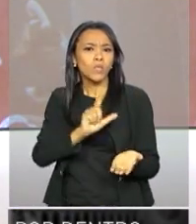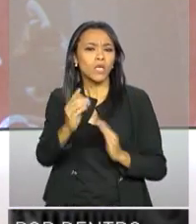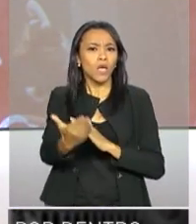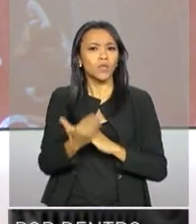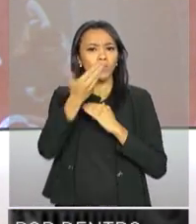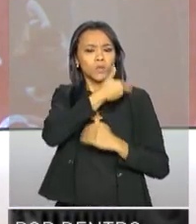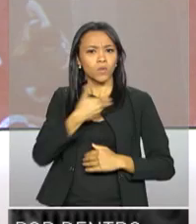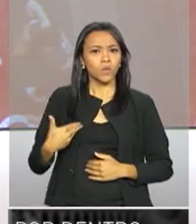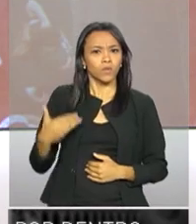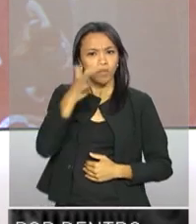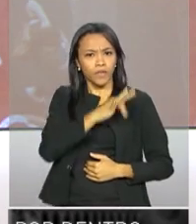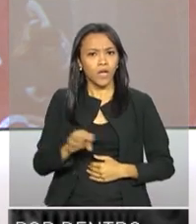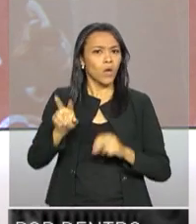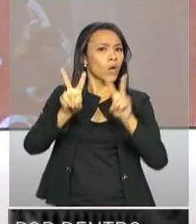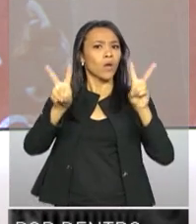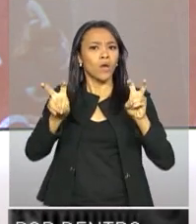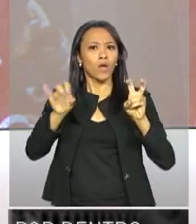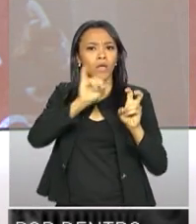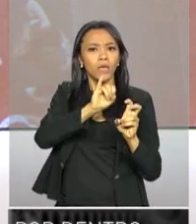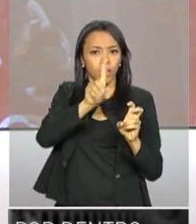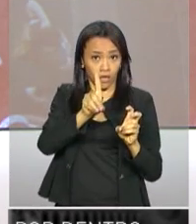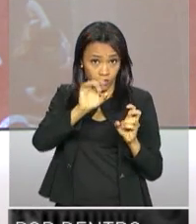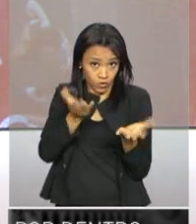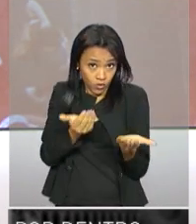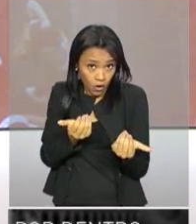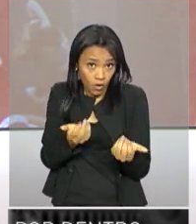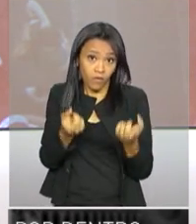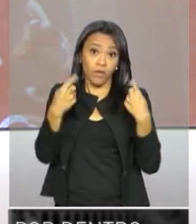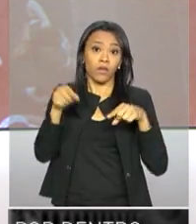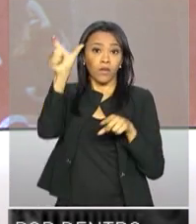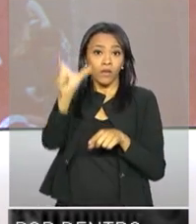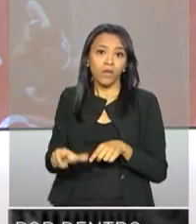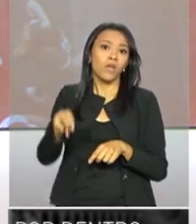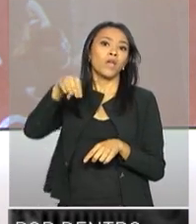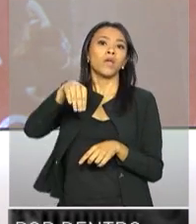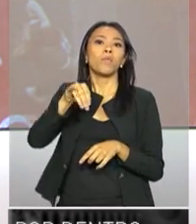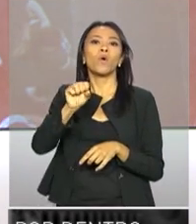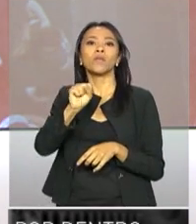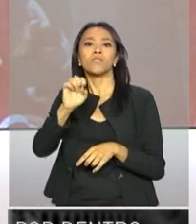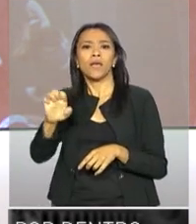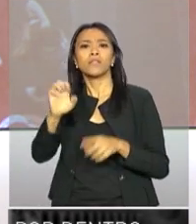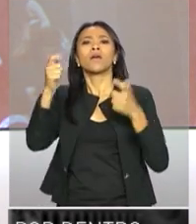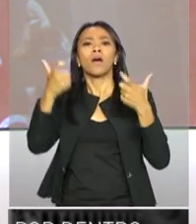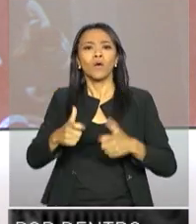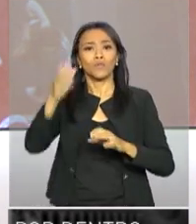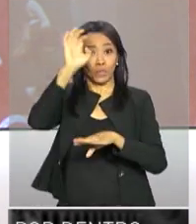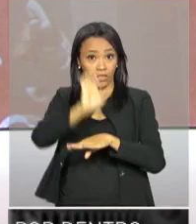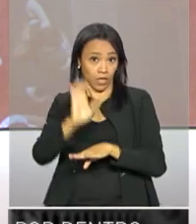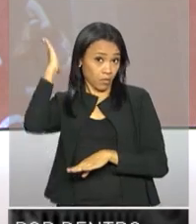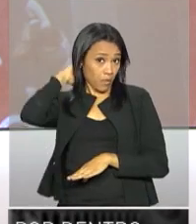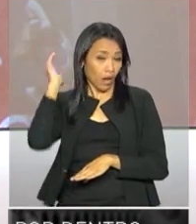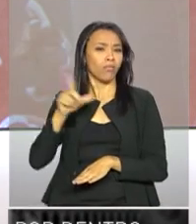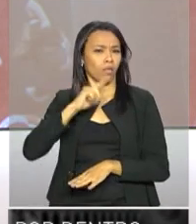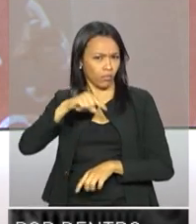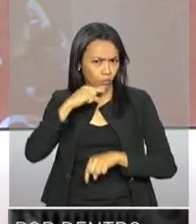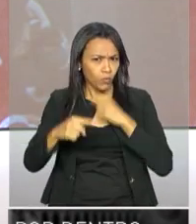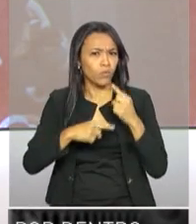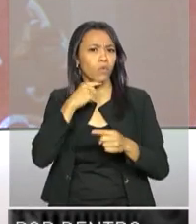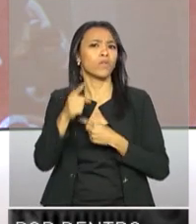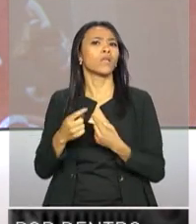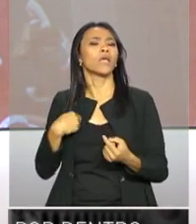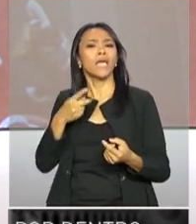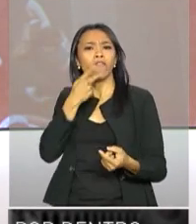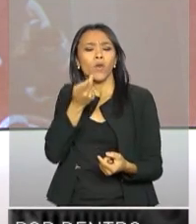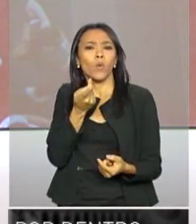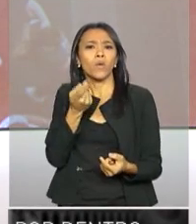benefícios do programa ID jovem Moisés Lopes Rodrigues de Tucuruí no Pará tem a seguinte dúvida ele diz que